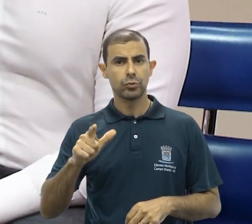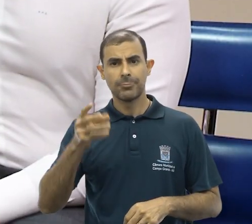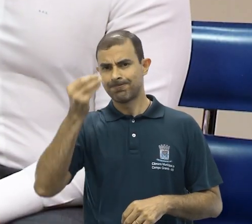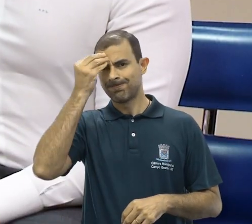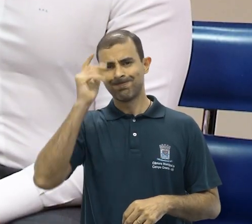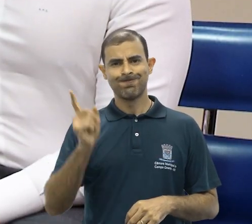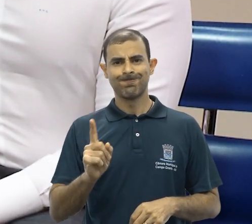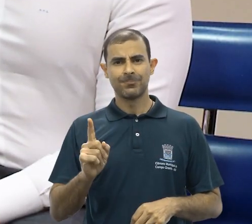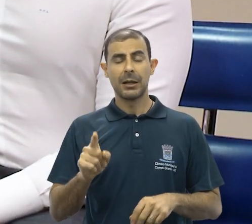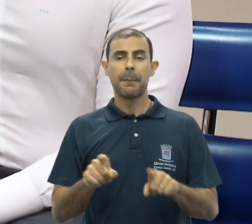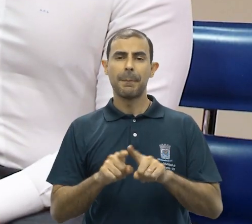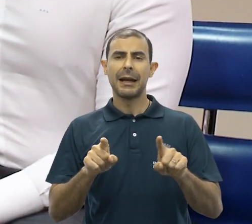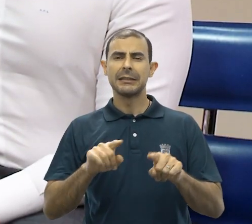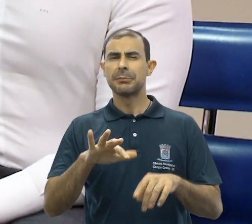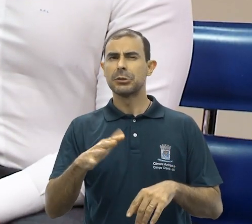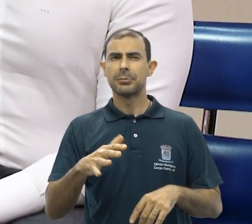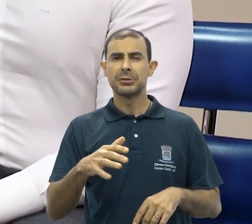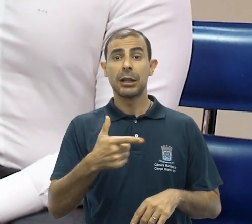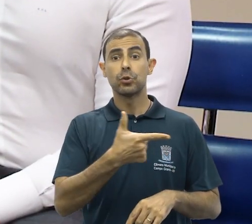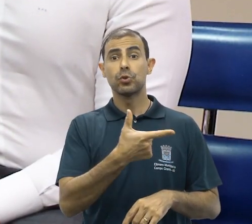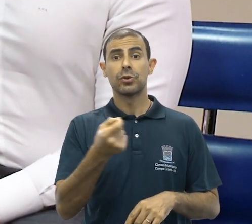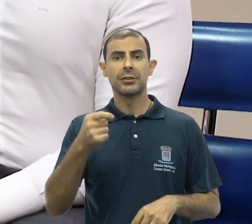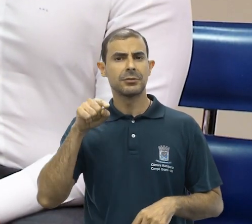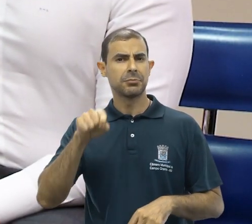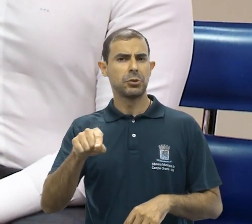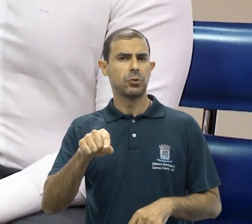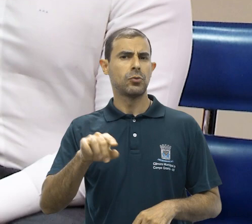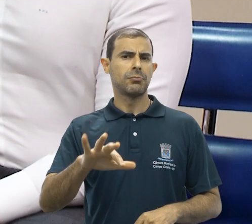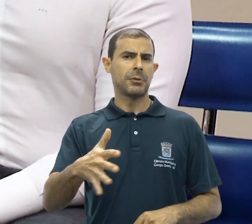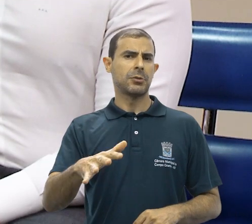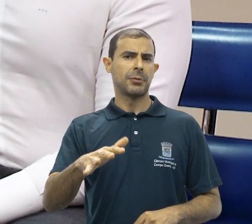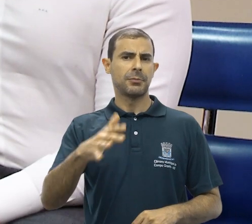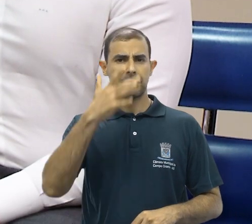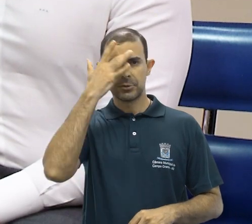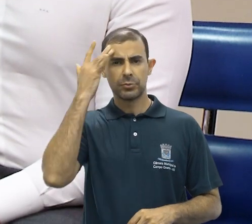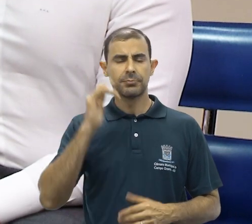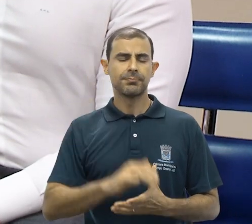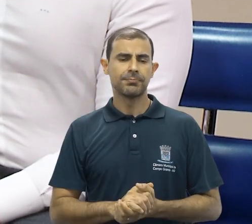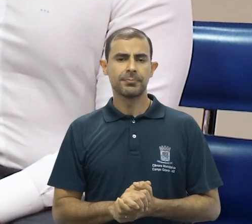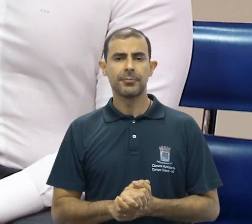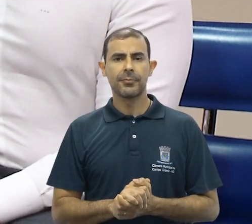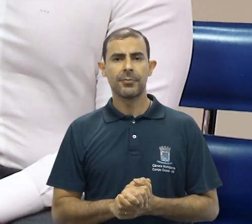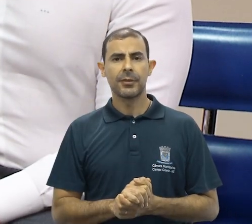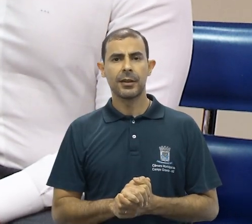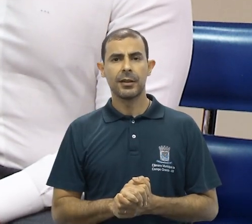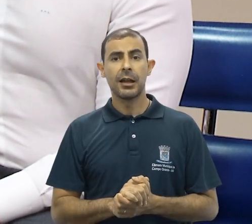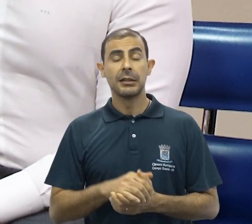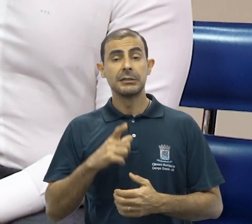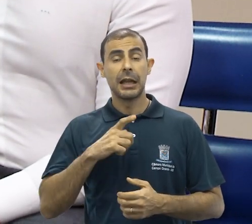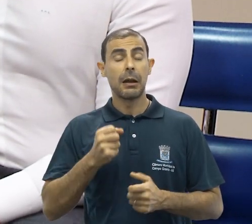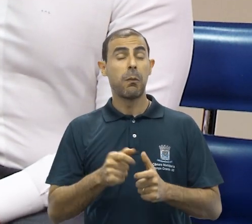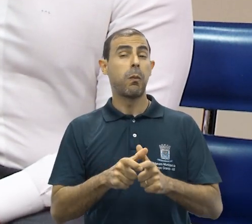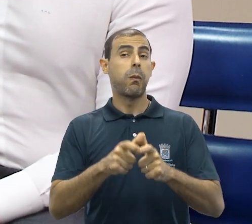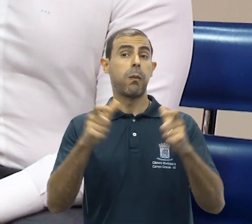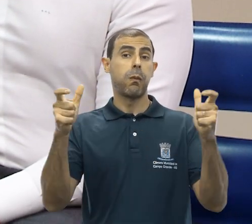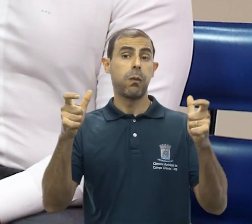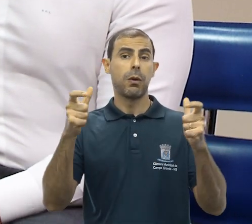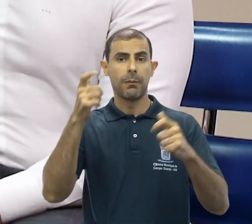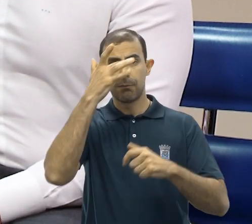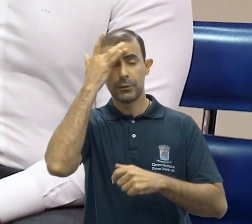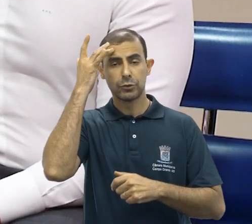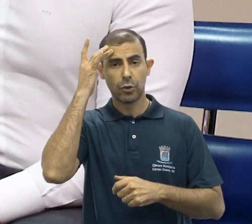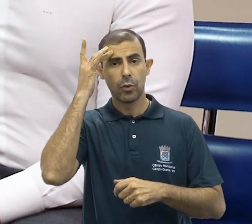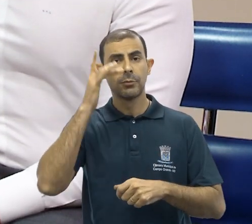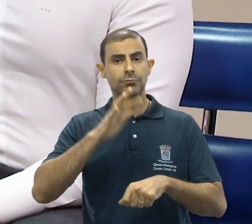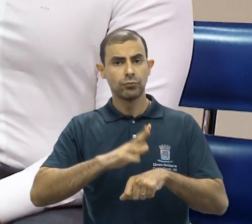Grosso do Sul, mas a gente chega em torno de 200 mil por aí. É um número bem avançado de pacientes com Parkinson,